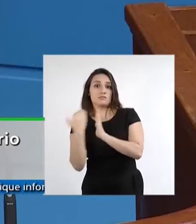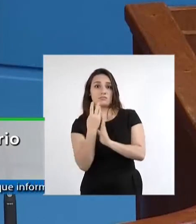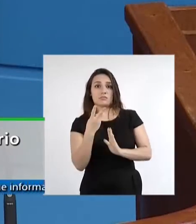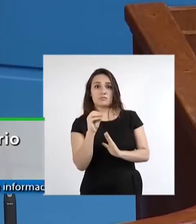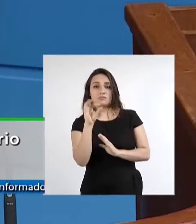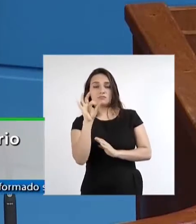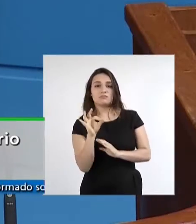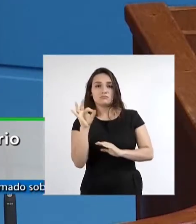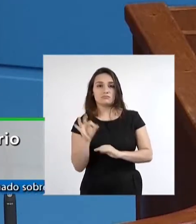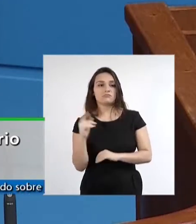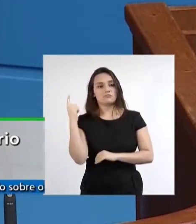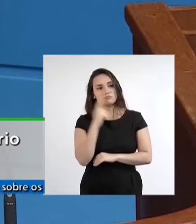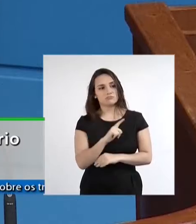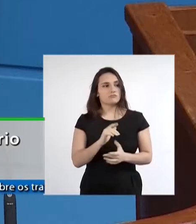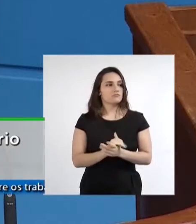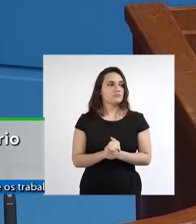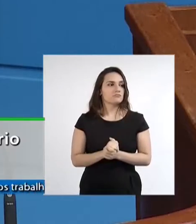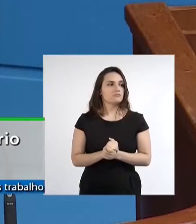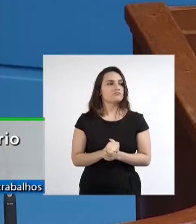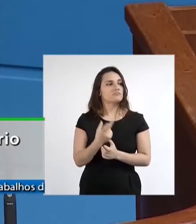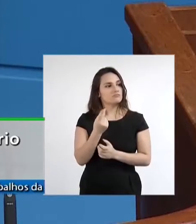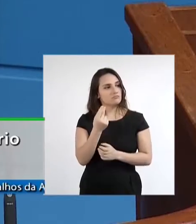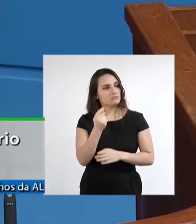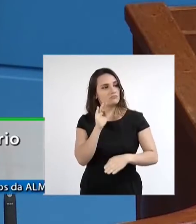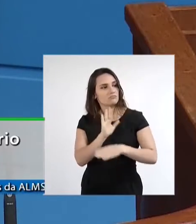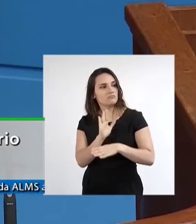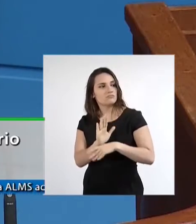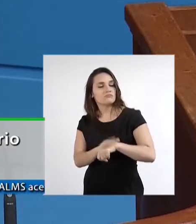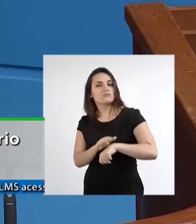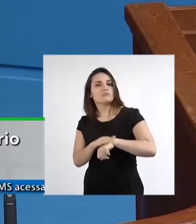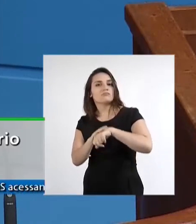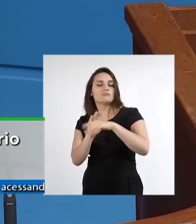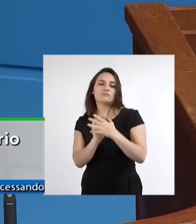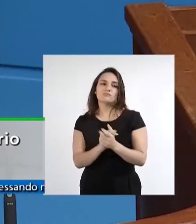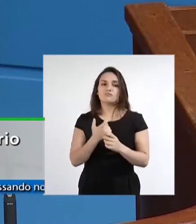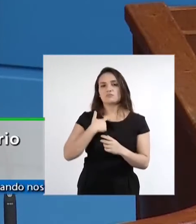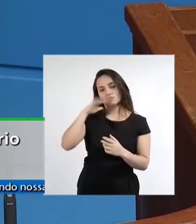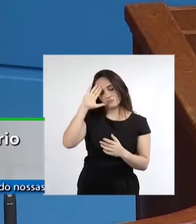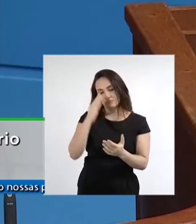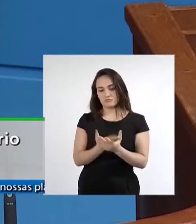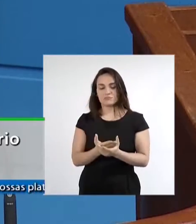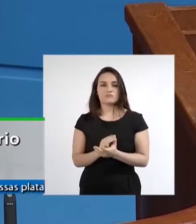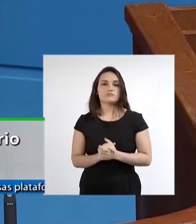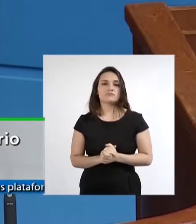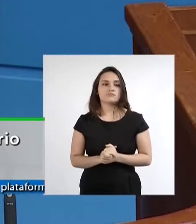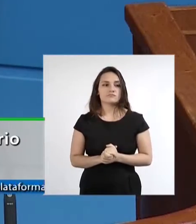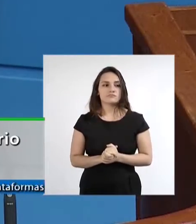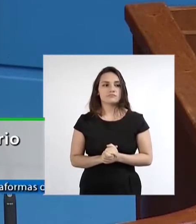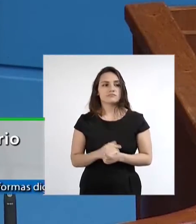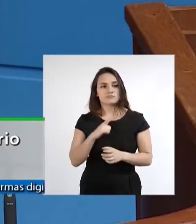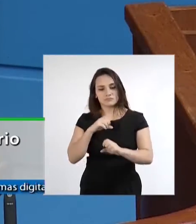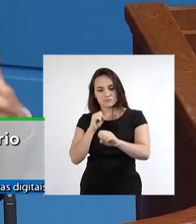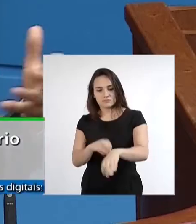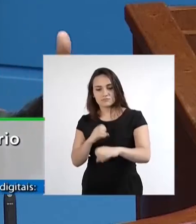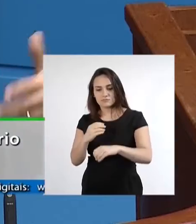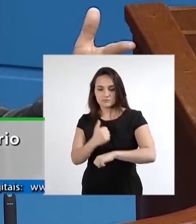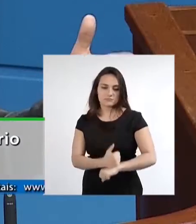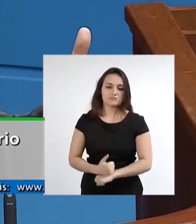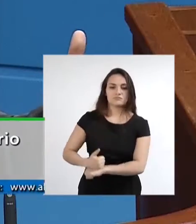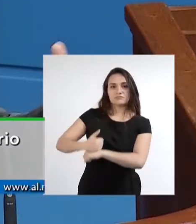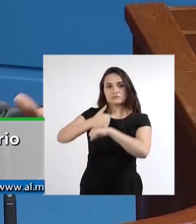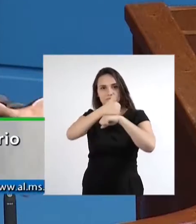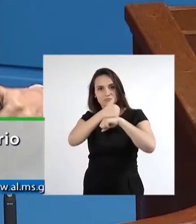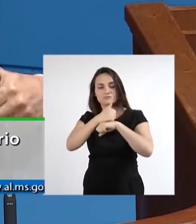passaria a receber um recurso e, consequentemente, nós vamos permitir com que nós tenhamos uma educação cada vez de